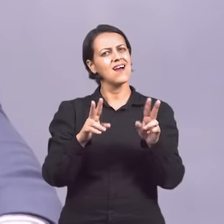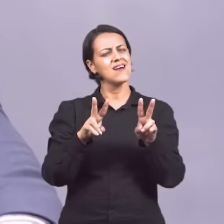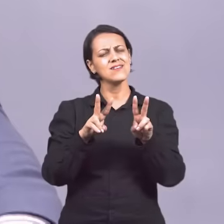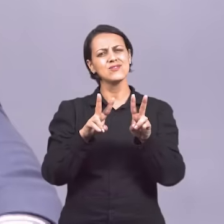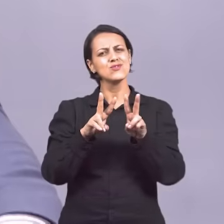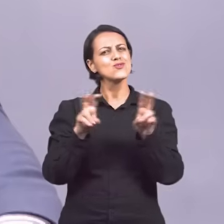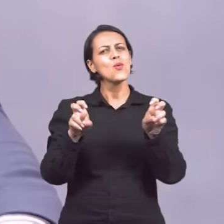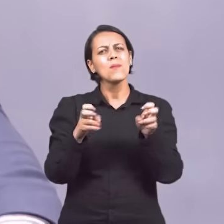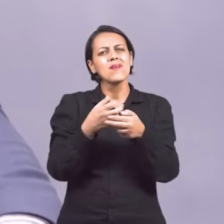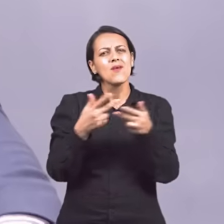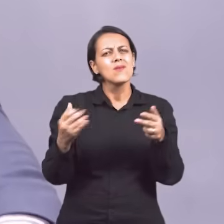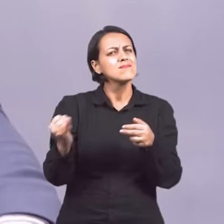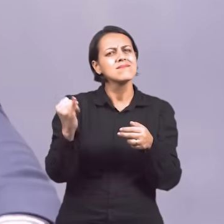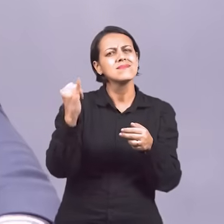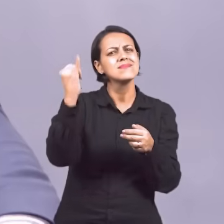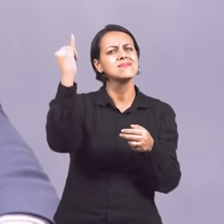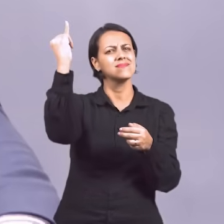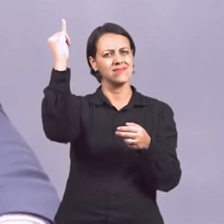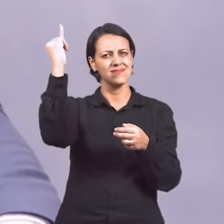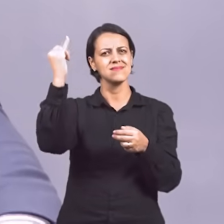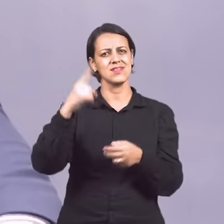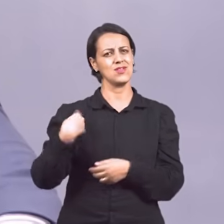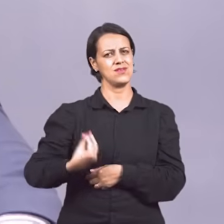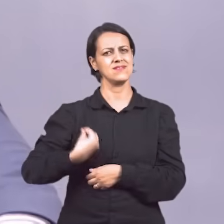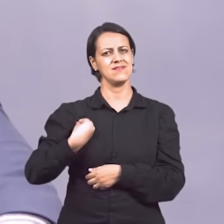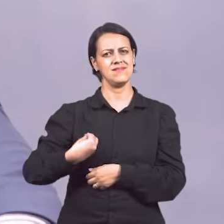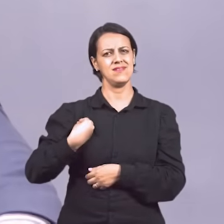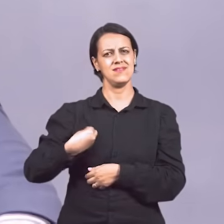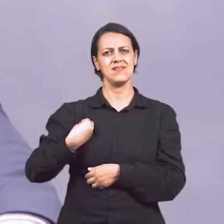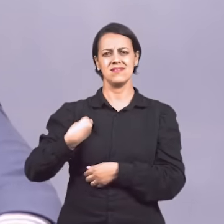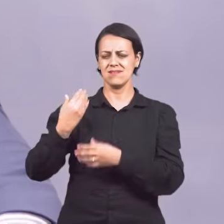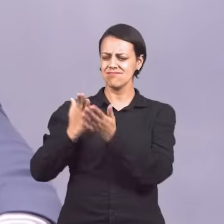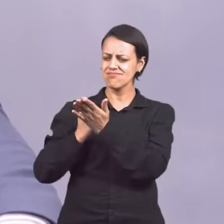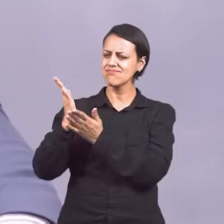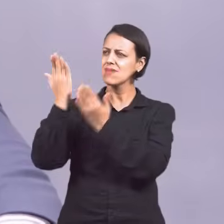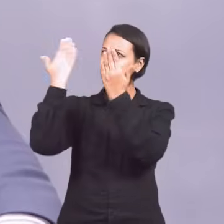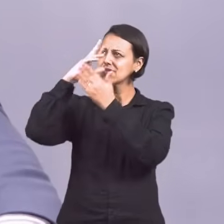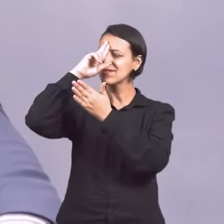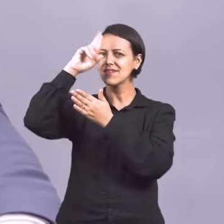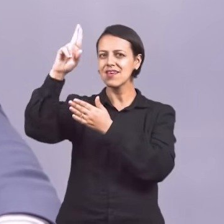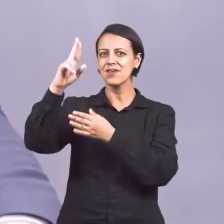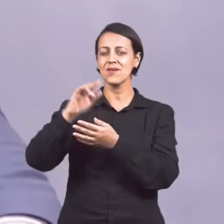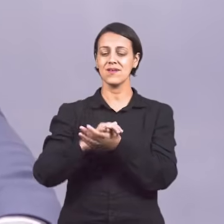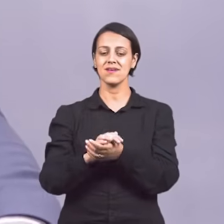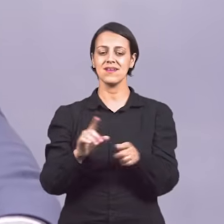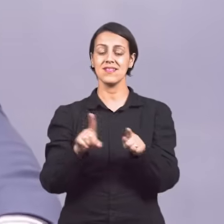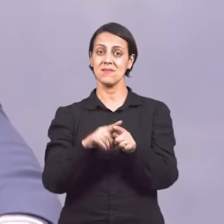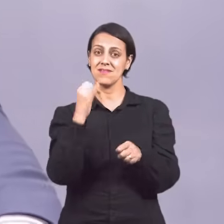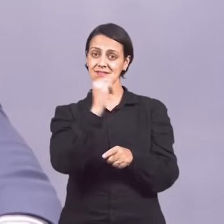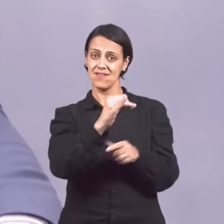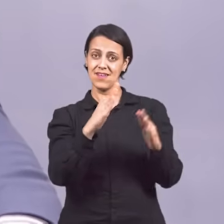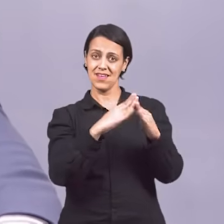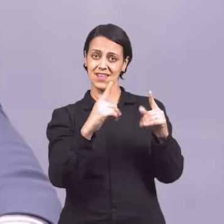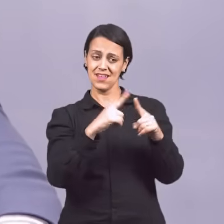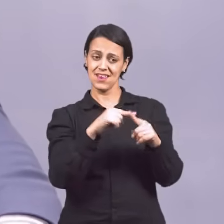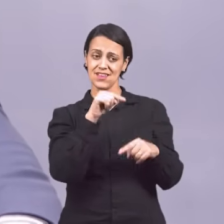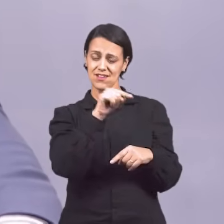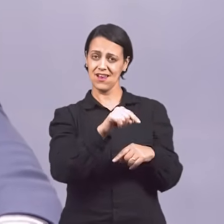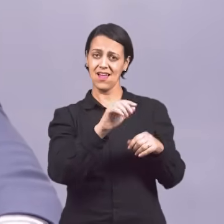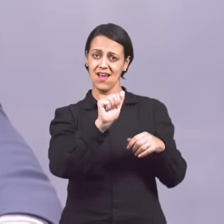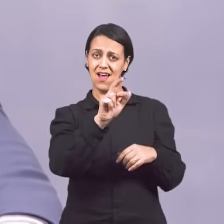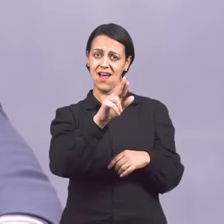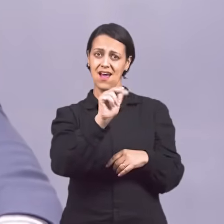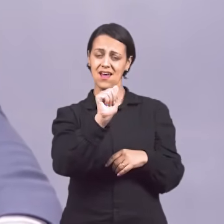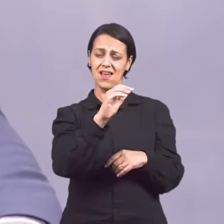assuntos tão relevantes para a nossa caminhada, né, na presença do Senhor. E dizer para os nossos amados irmãos ali de Araçás 2